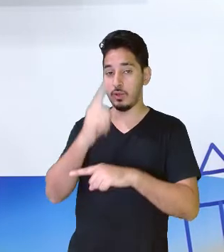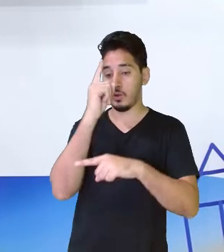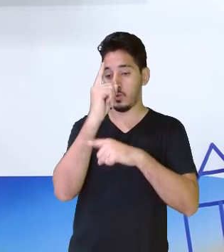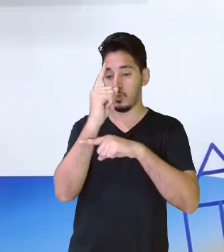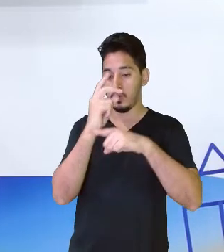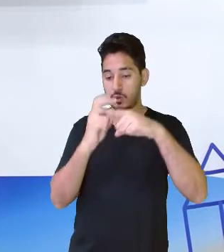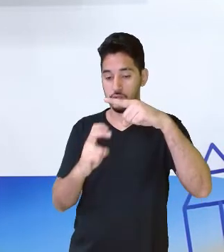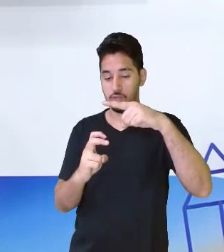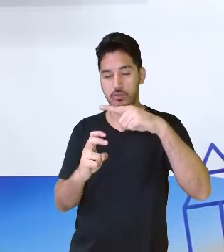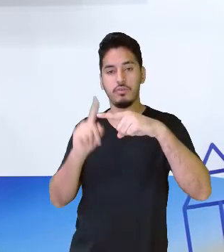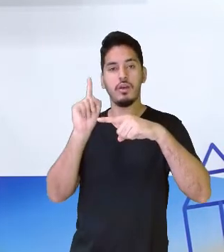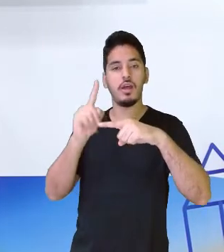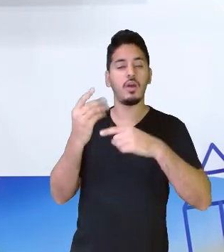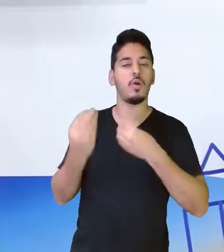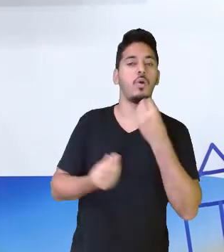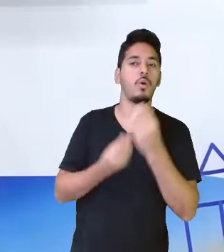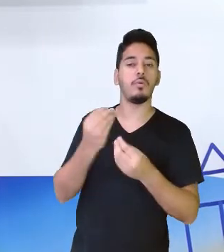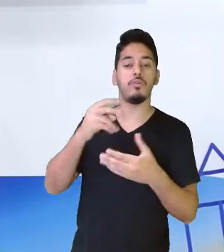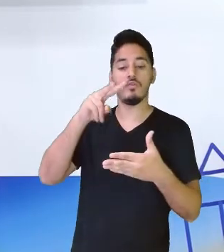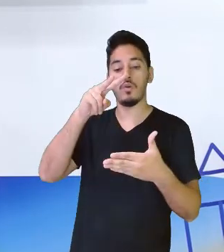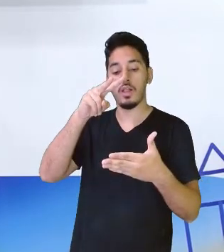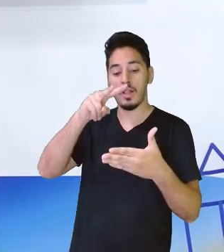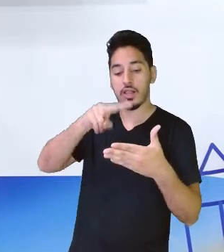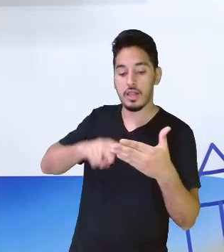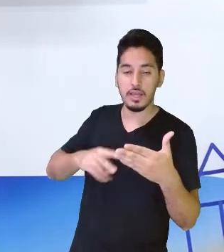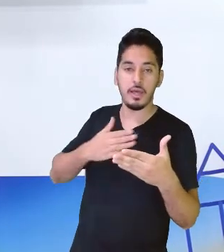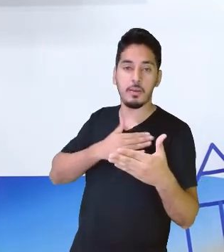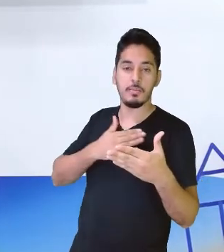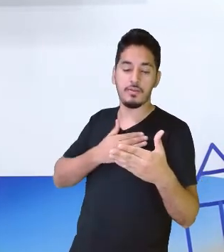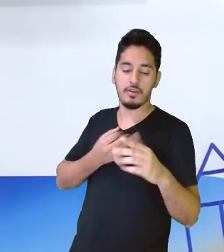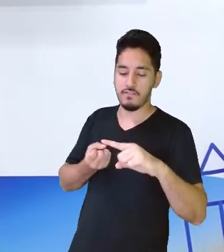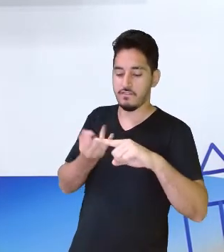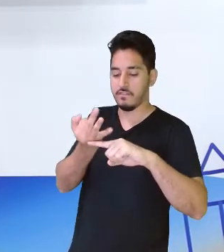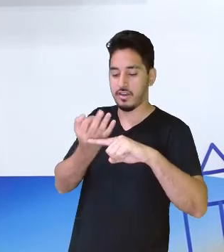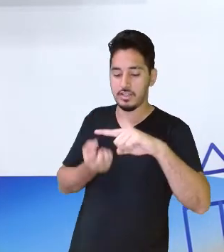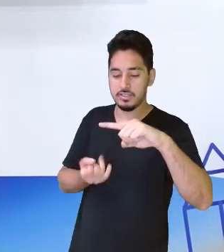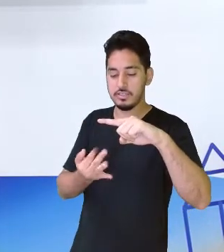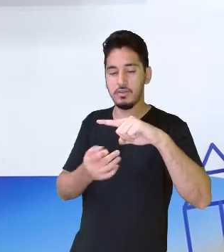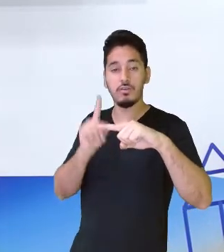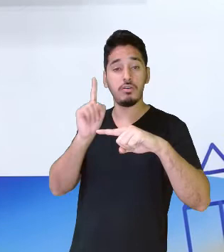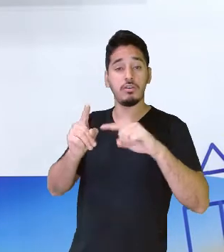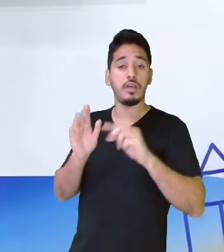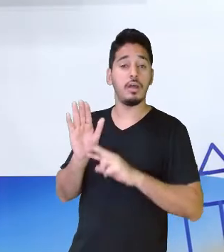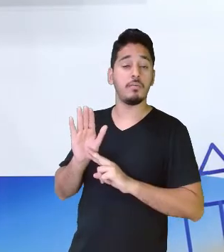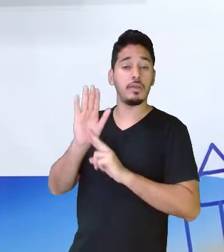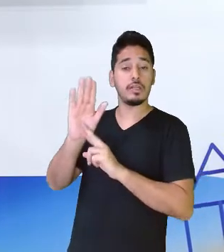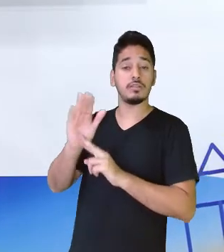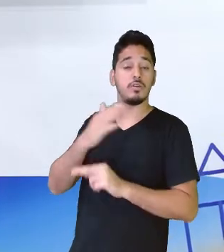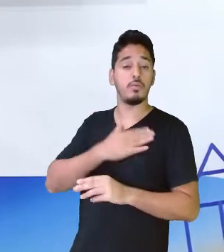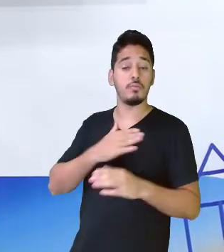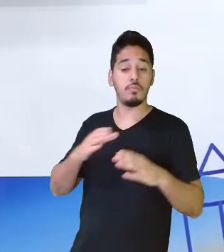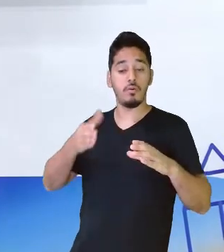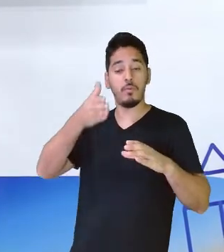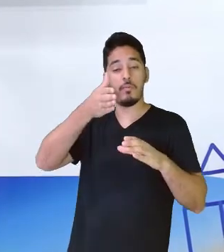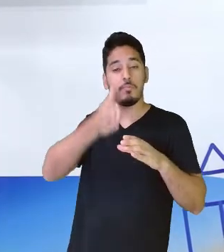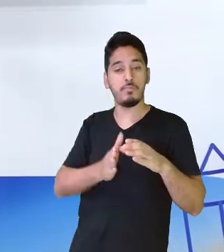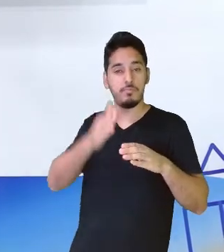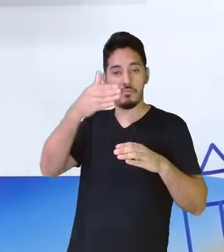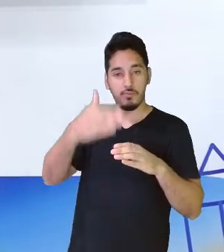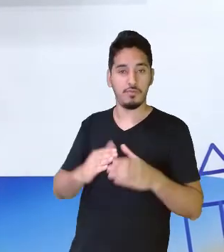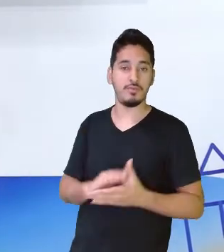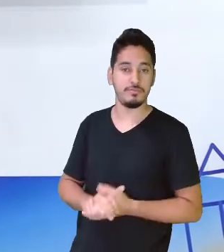1/5 é como eu vou ler a minha fração que representa o meu